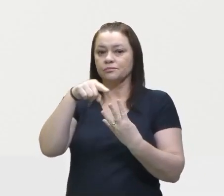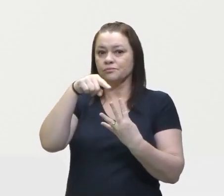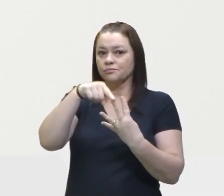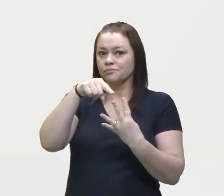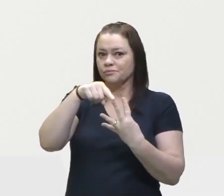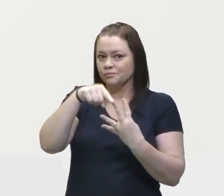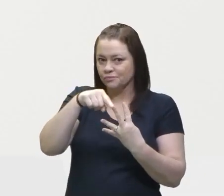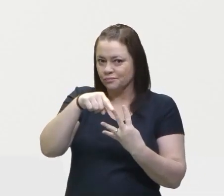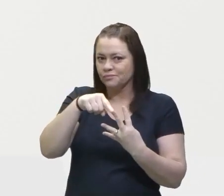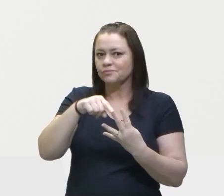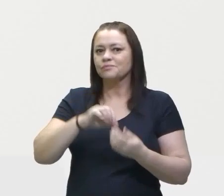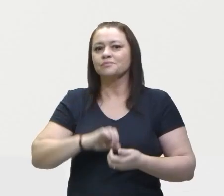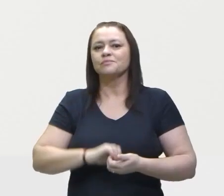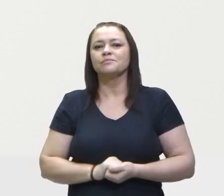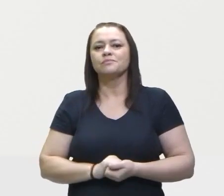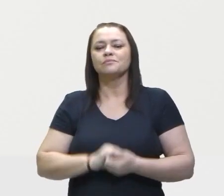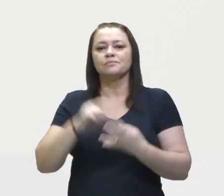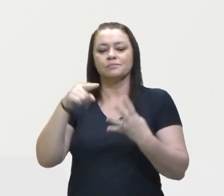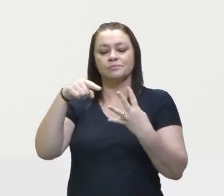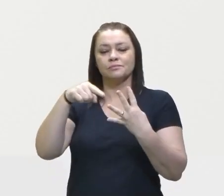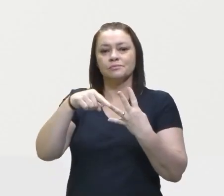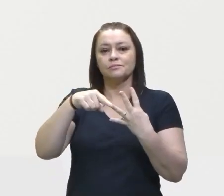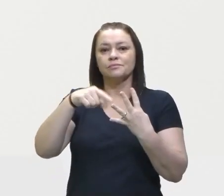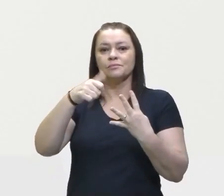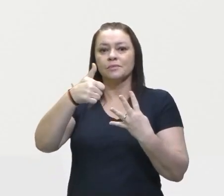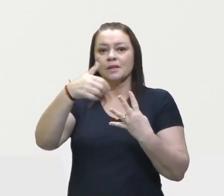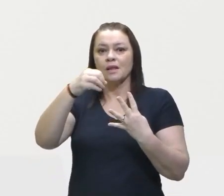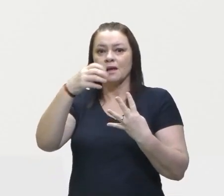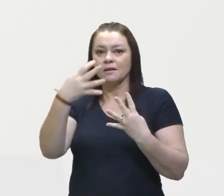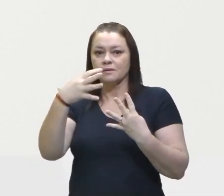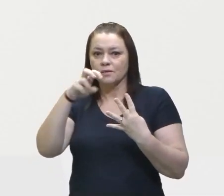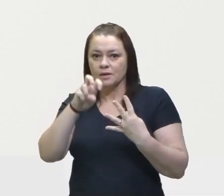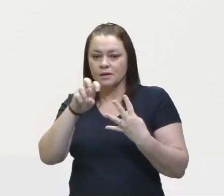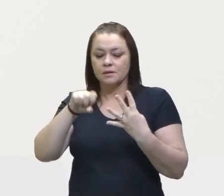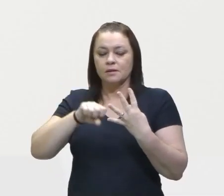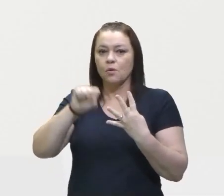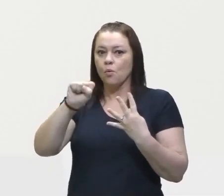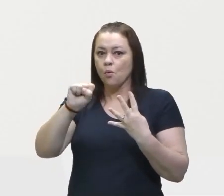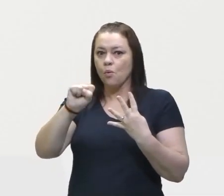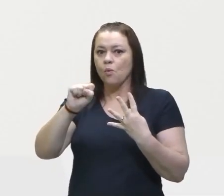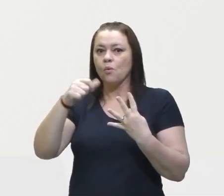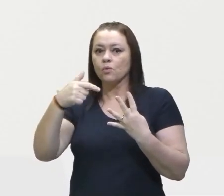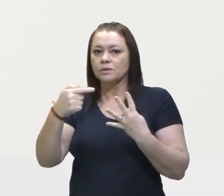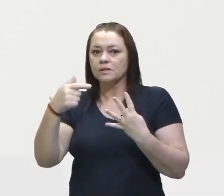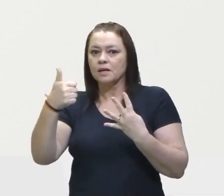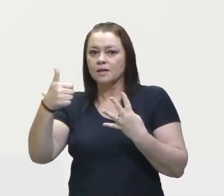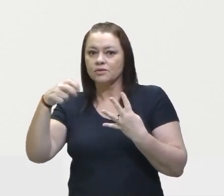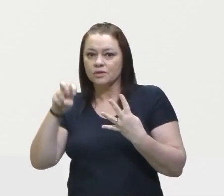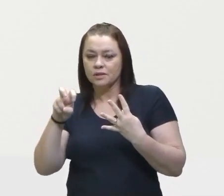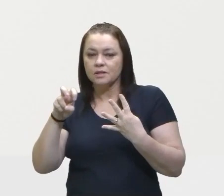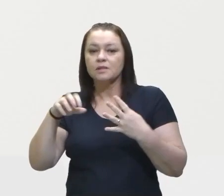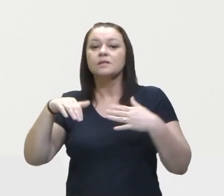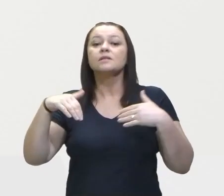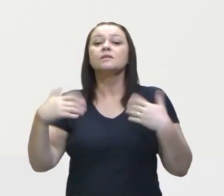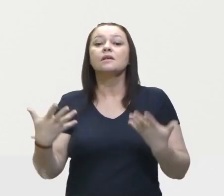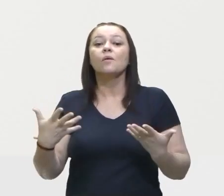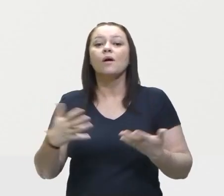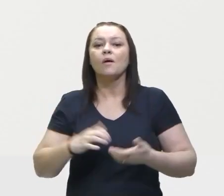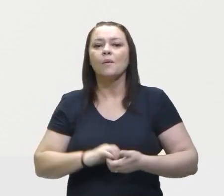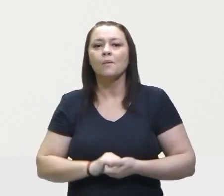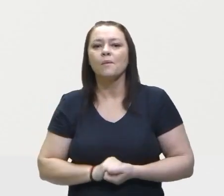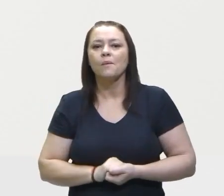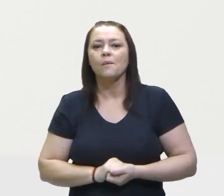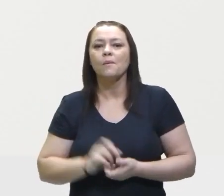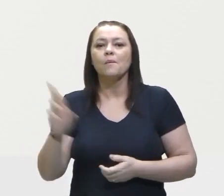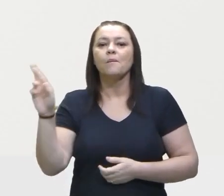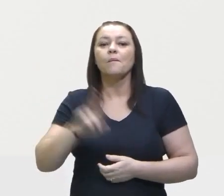ver, 11h30, 10h45, 8 horas, 7 horas e 15 minutos. Vamos ver se